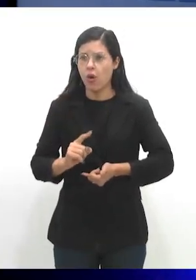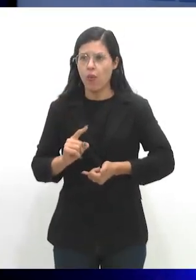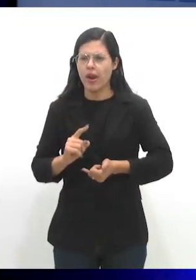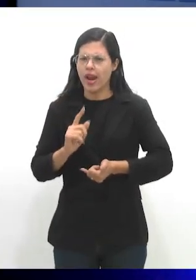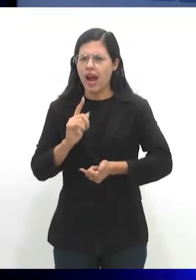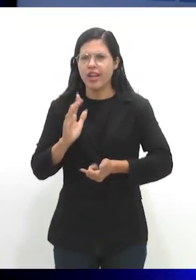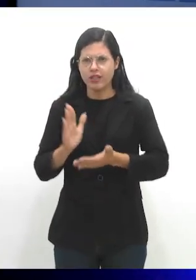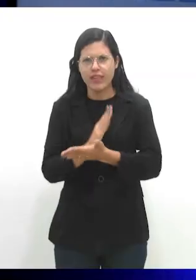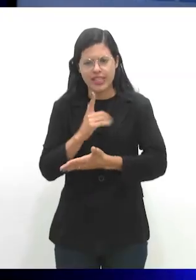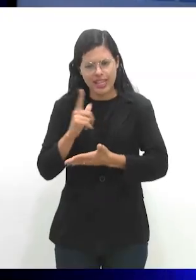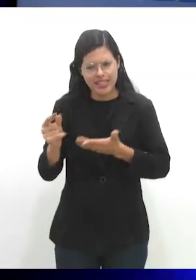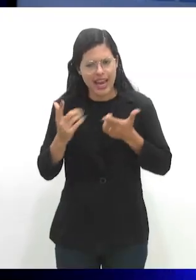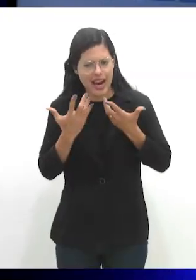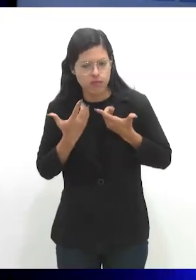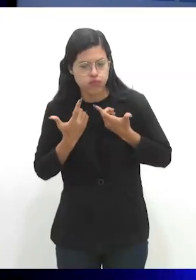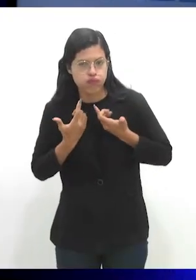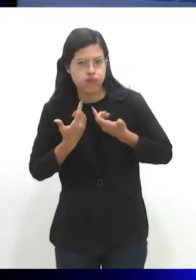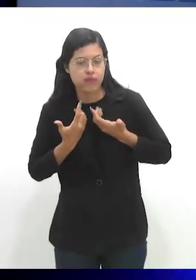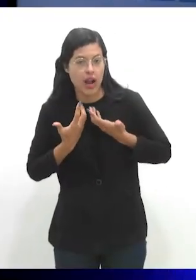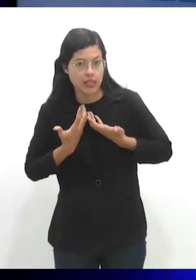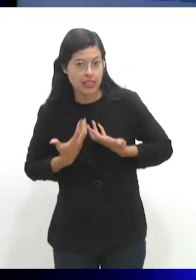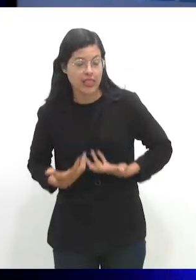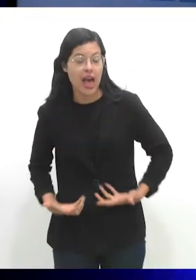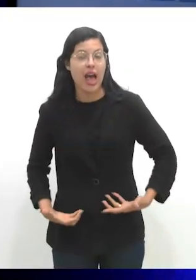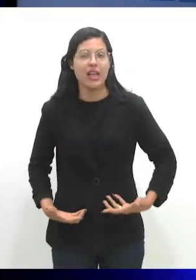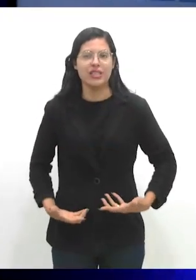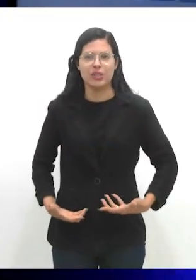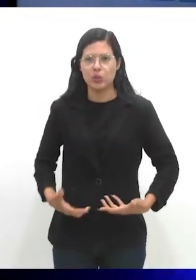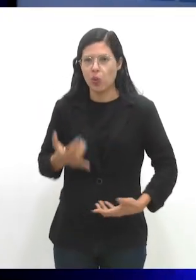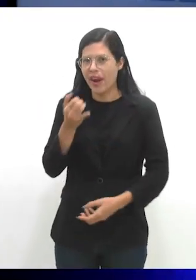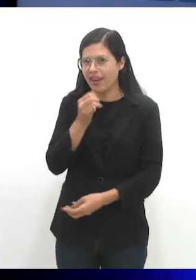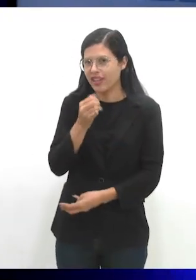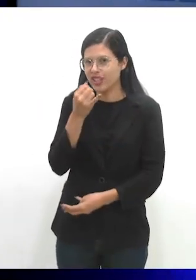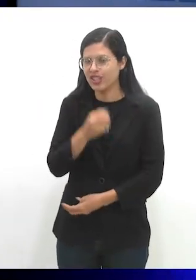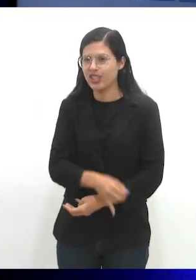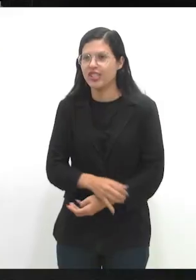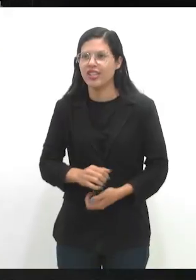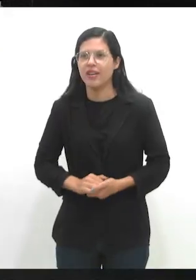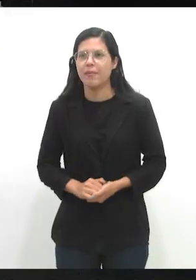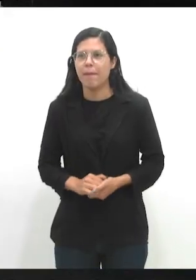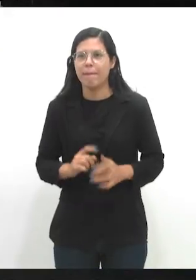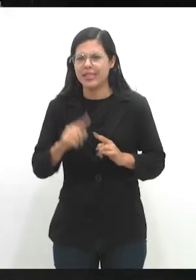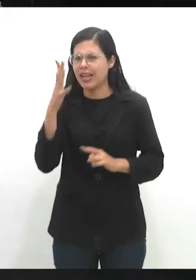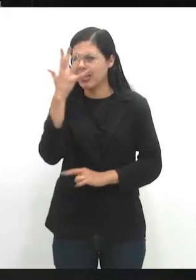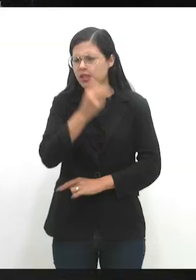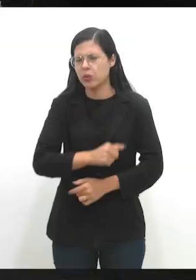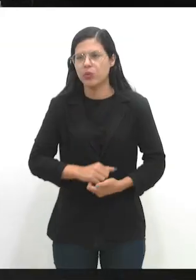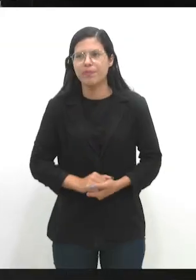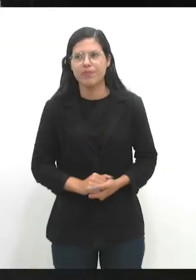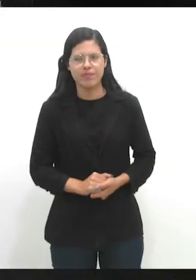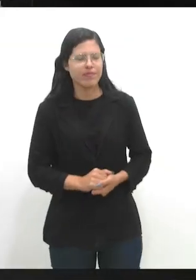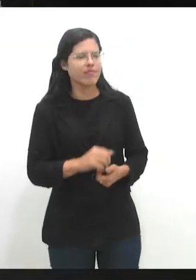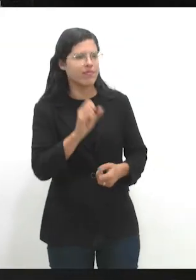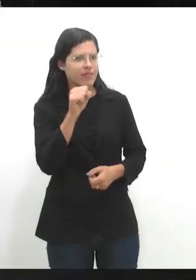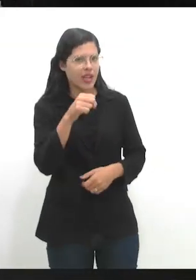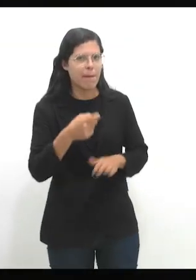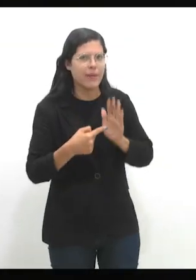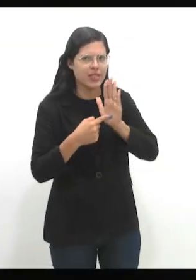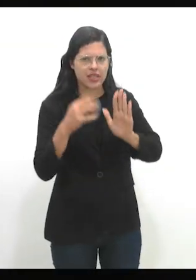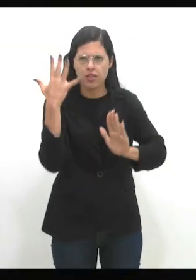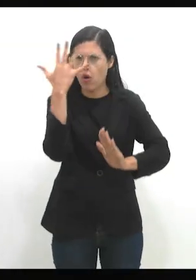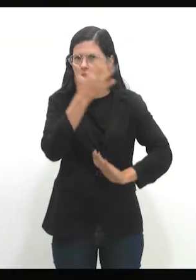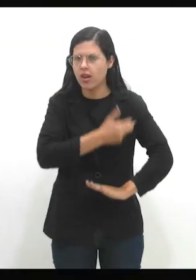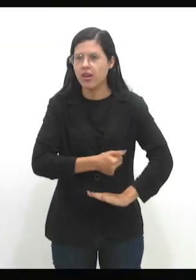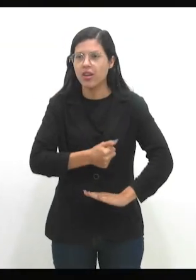ele sai, leva toda a energia dele, ele sai carregado de cena. É lindo. O espetáculo é muito bonito, realmente, é lindo, é